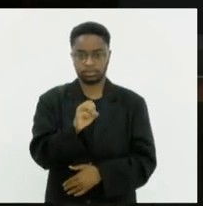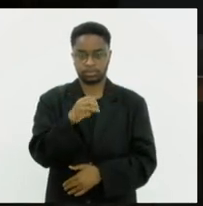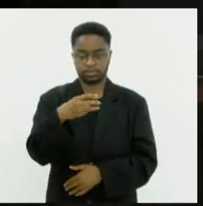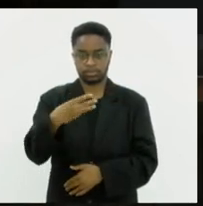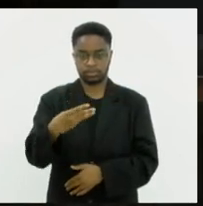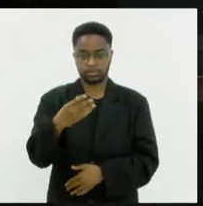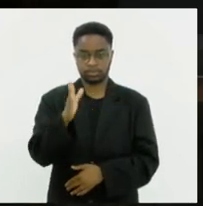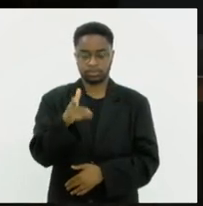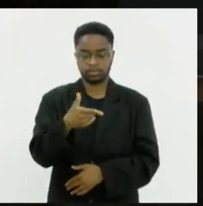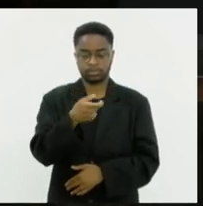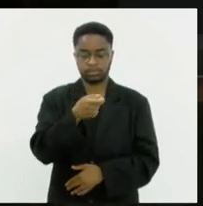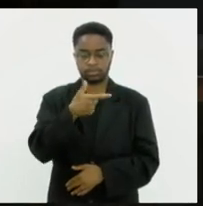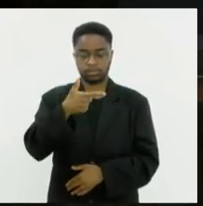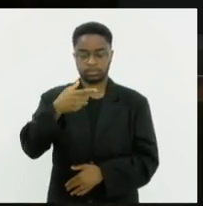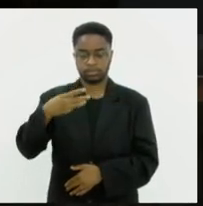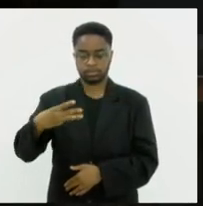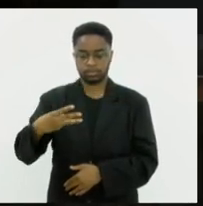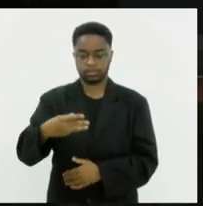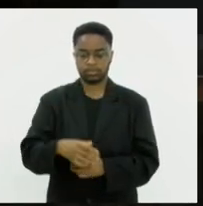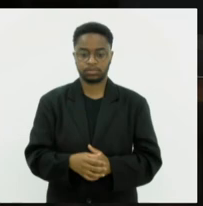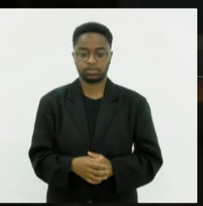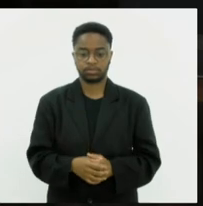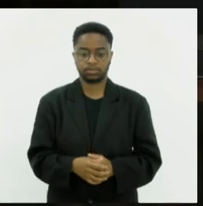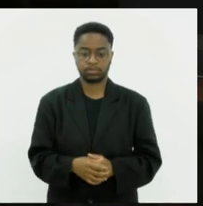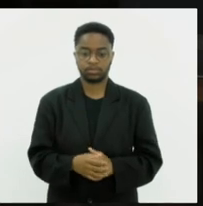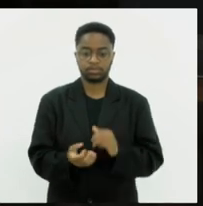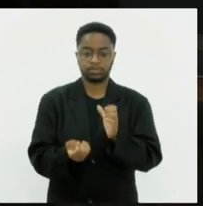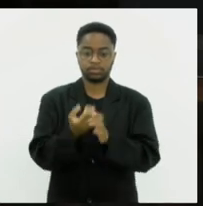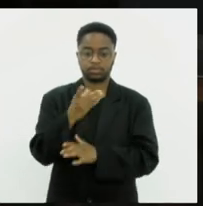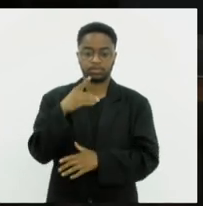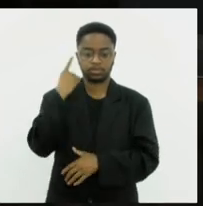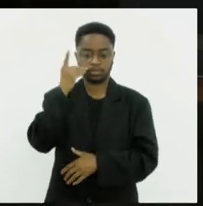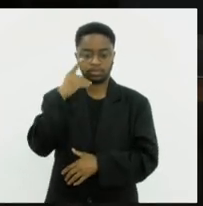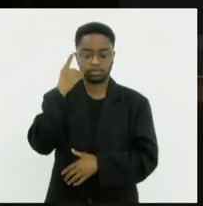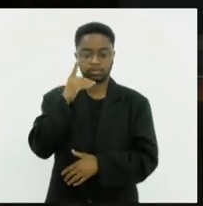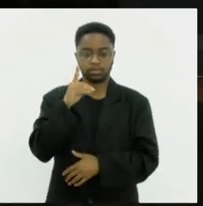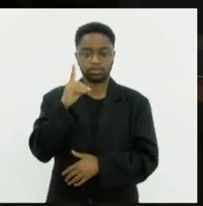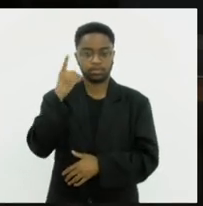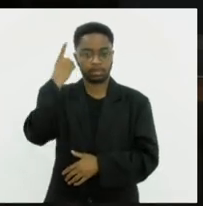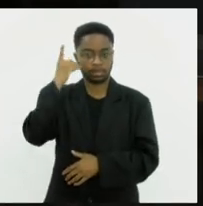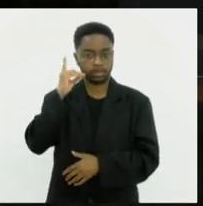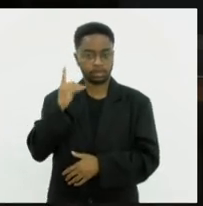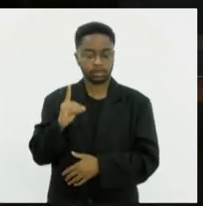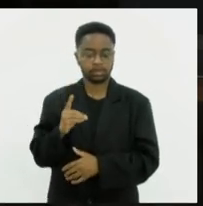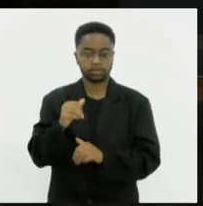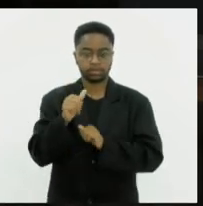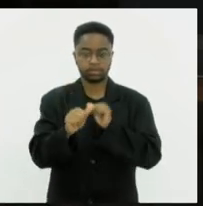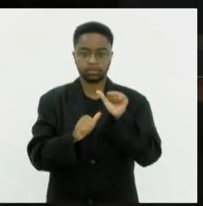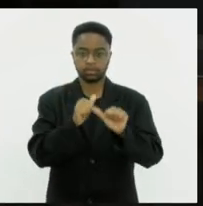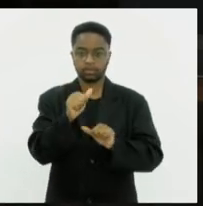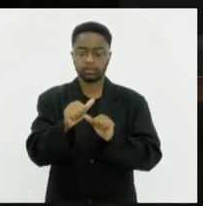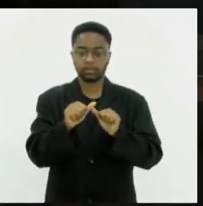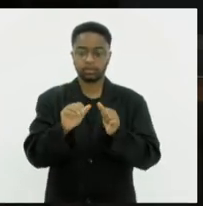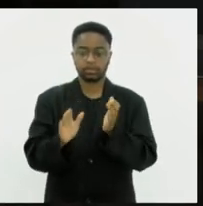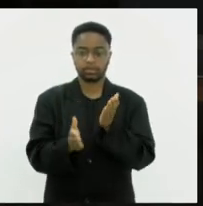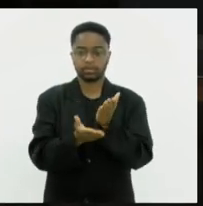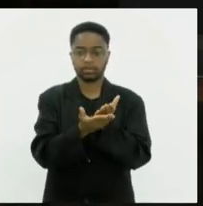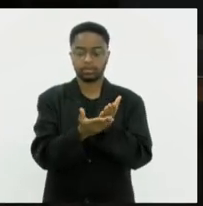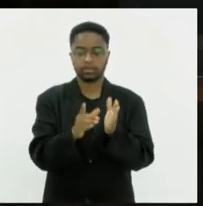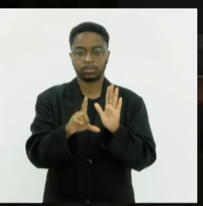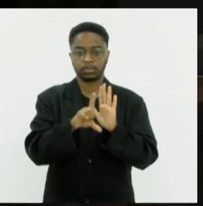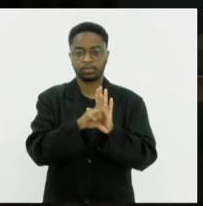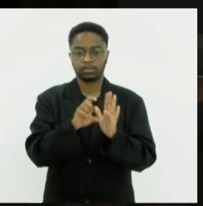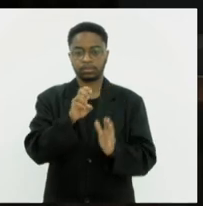1603, de 2023, de autoria da deputada Dani Balbi, que altera o anexo de lei número